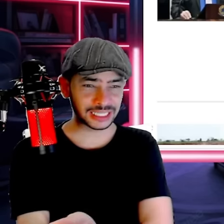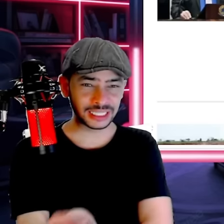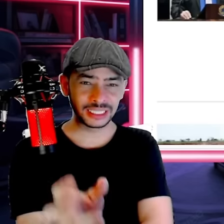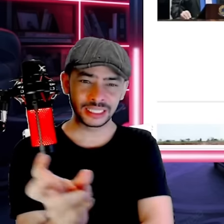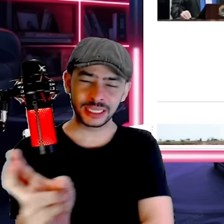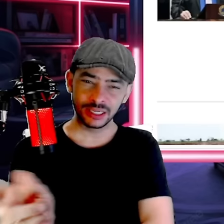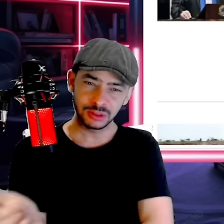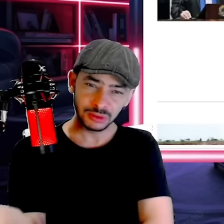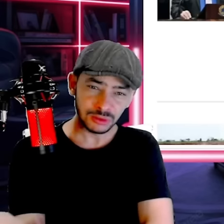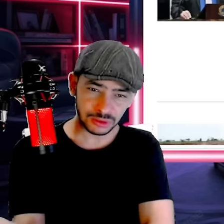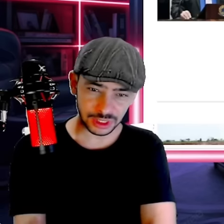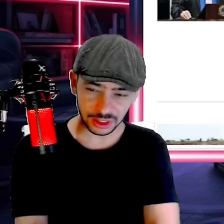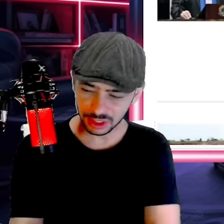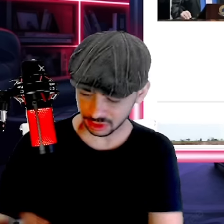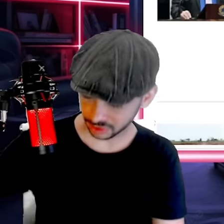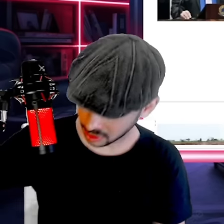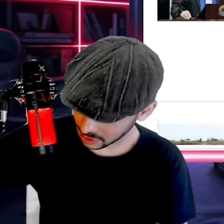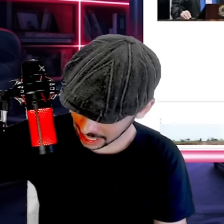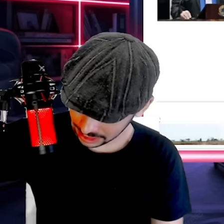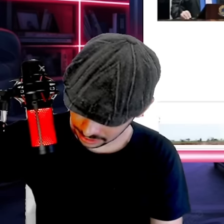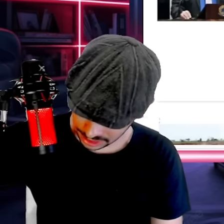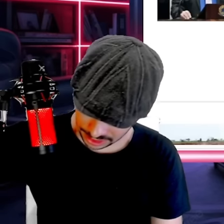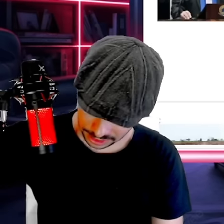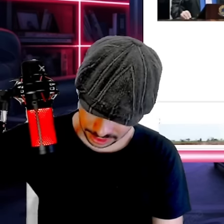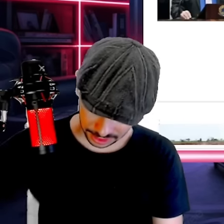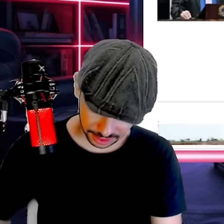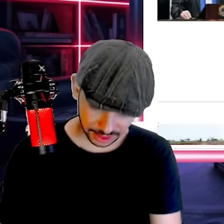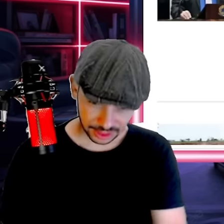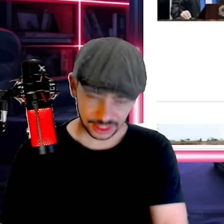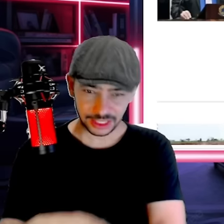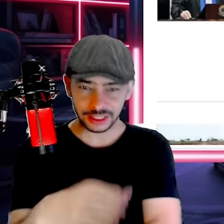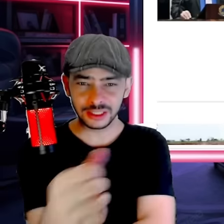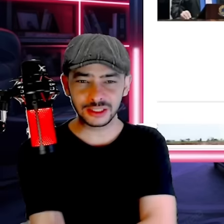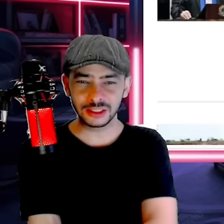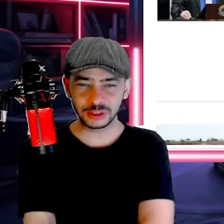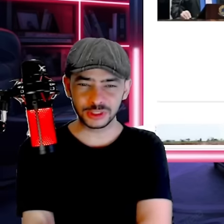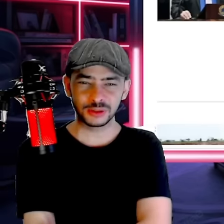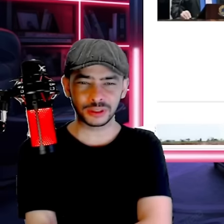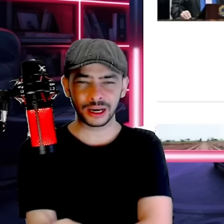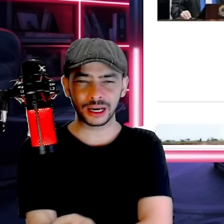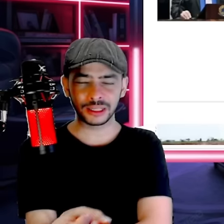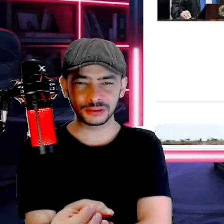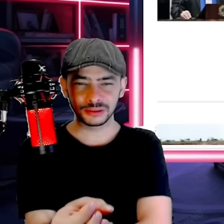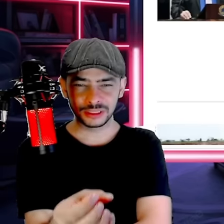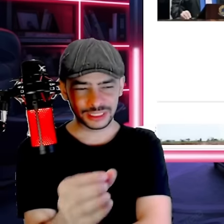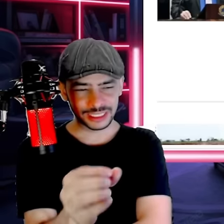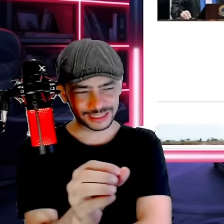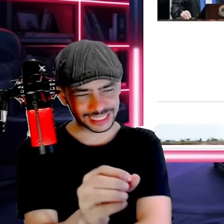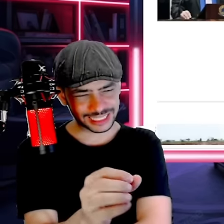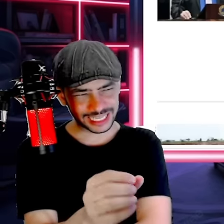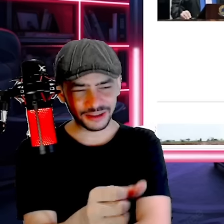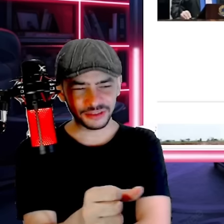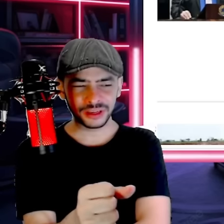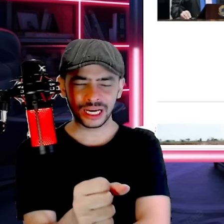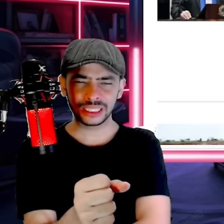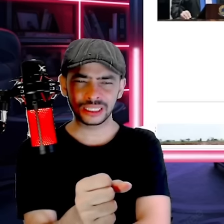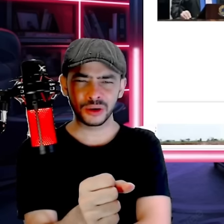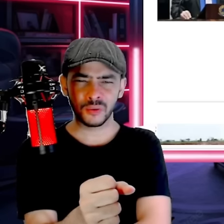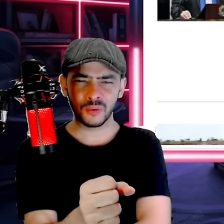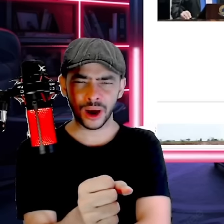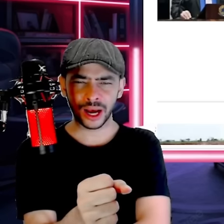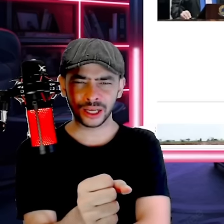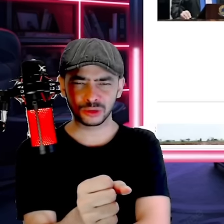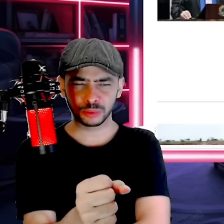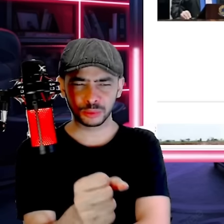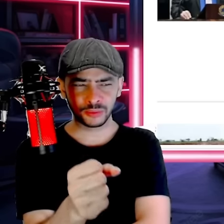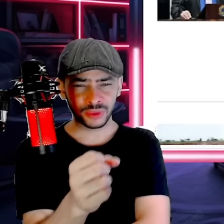trancafiada isso no sentido figurado né gente sentido figurado trancafiada em